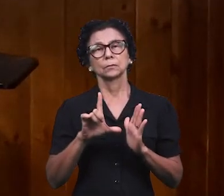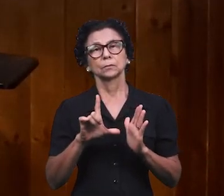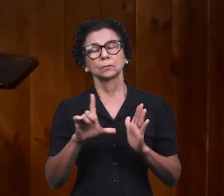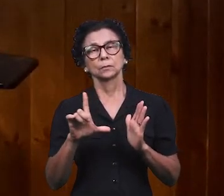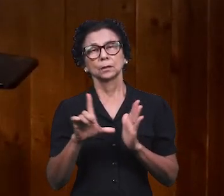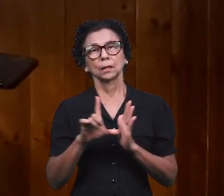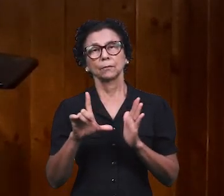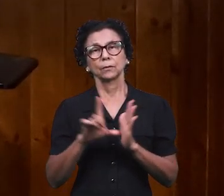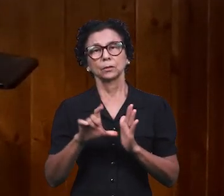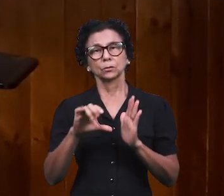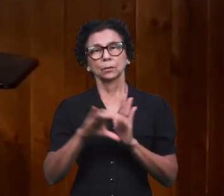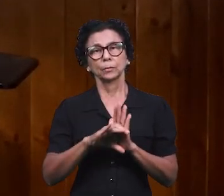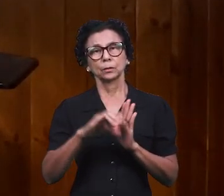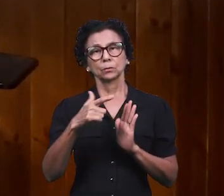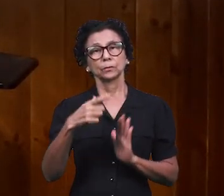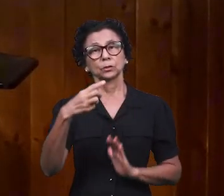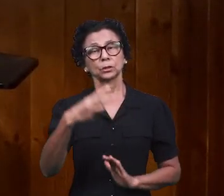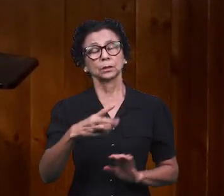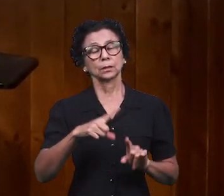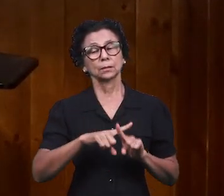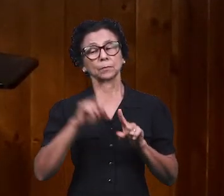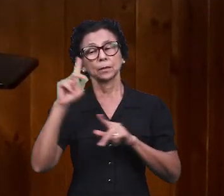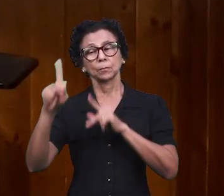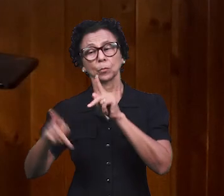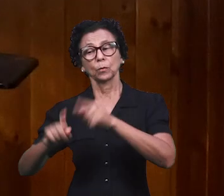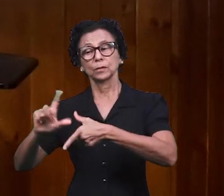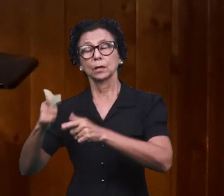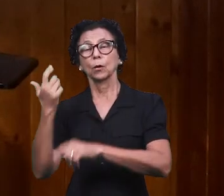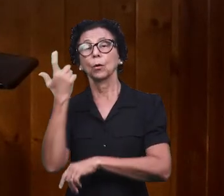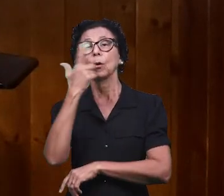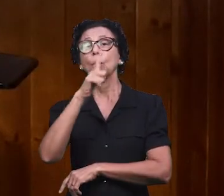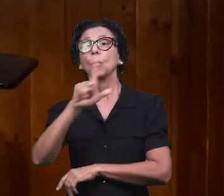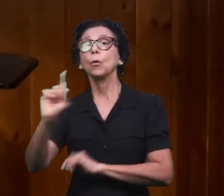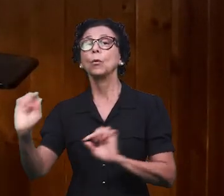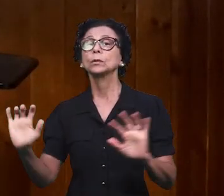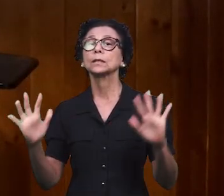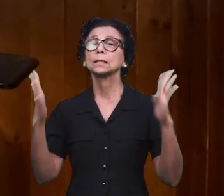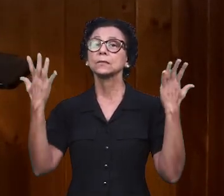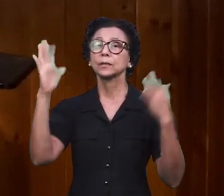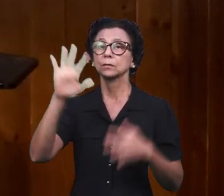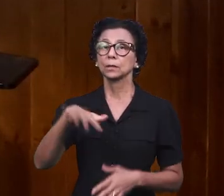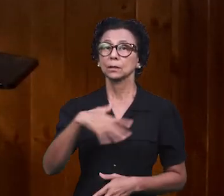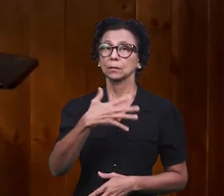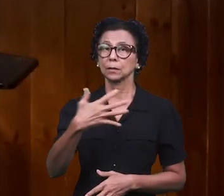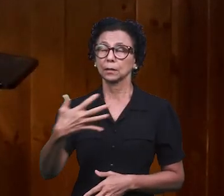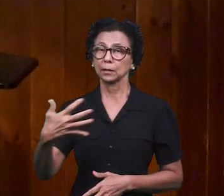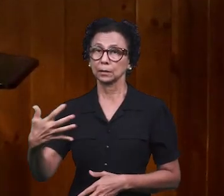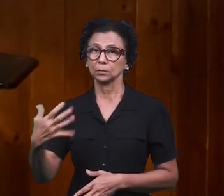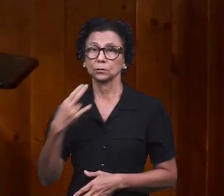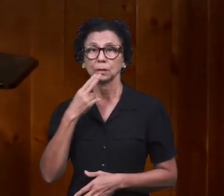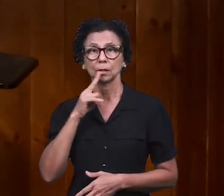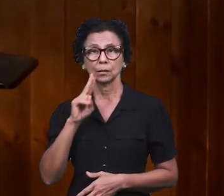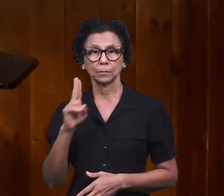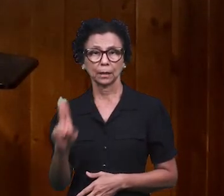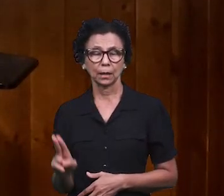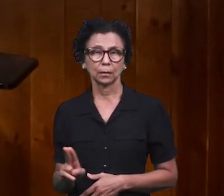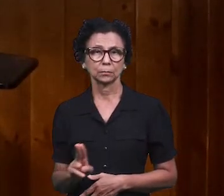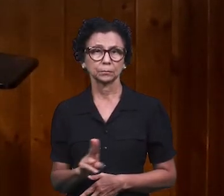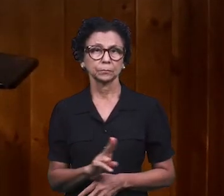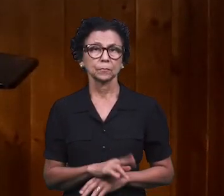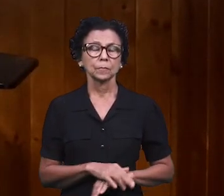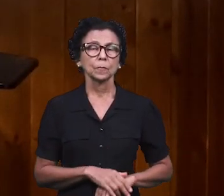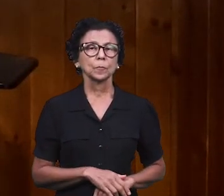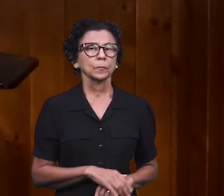o povo de Israel, existem outras festas no calendário hebraico, e que não fazem parte do